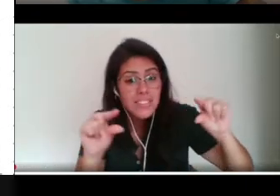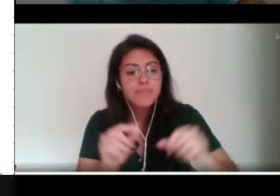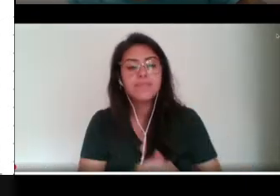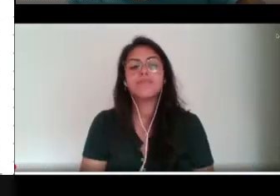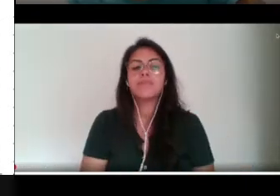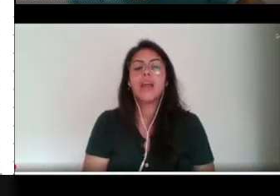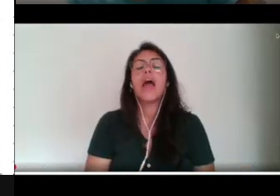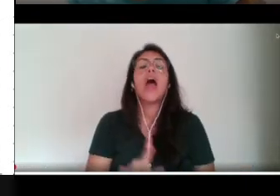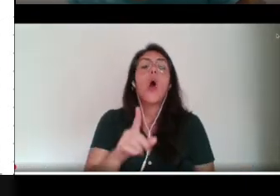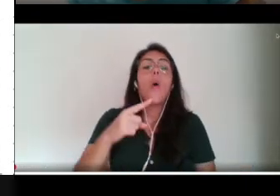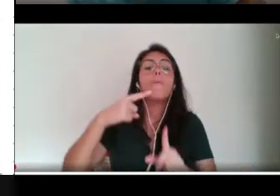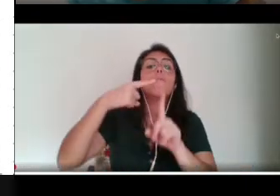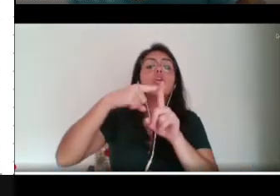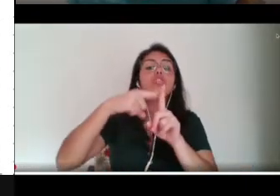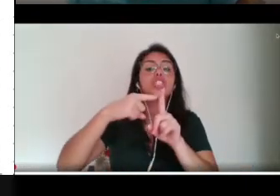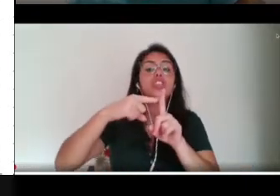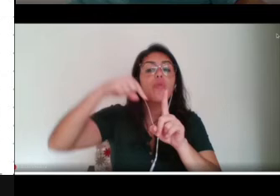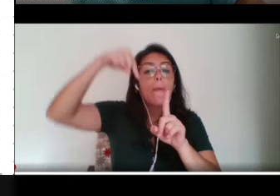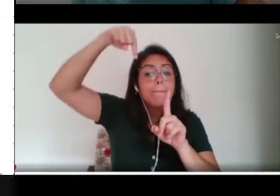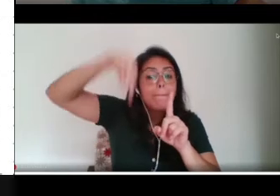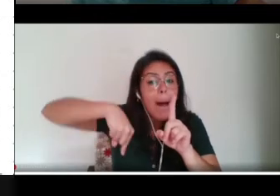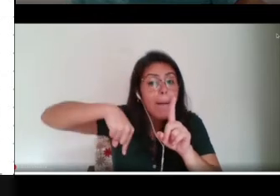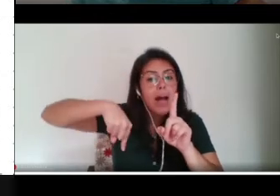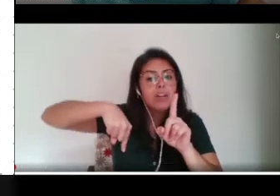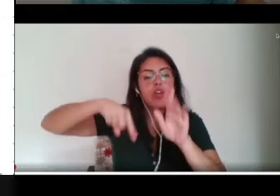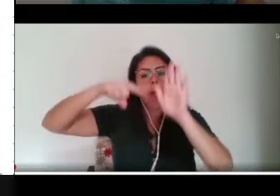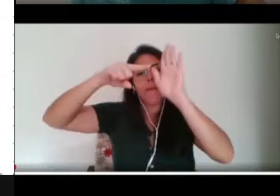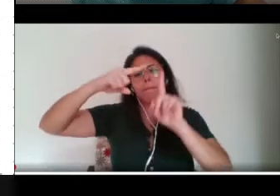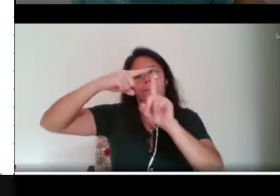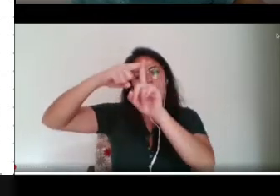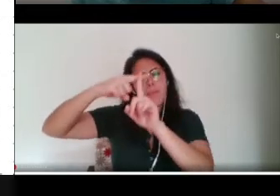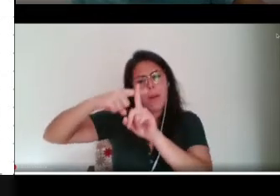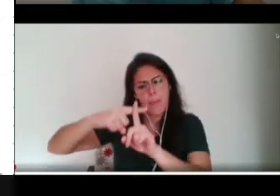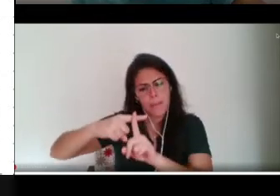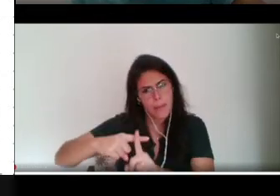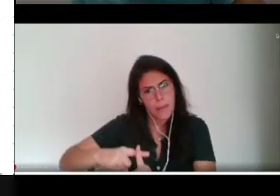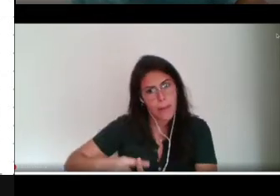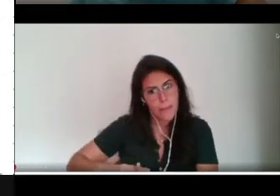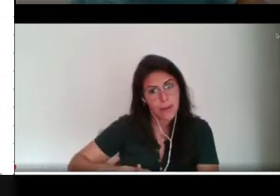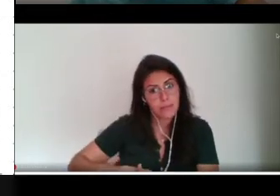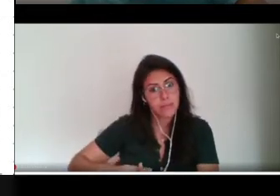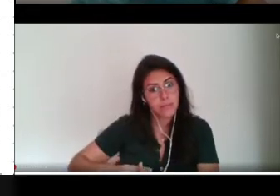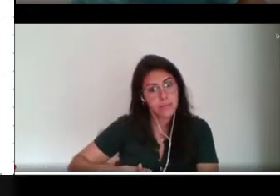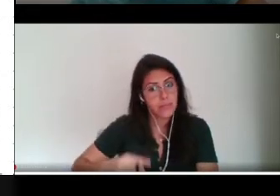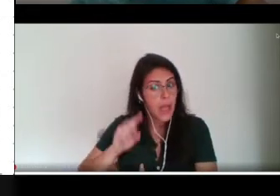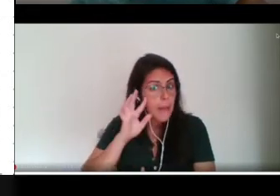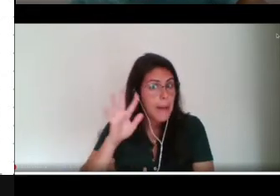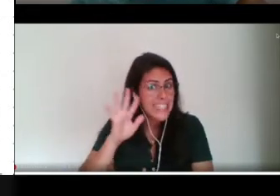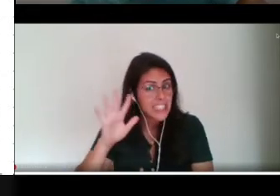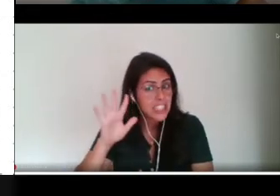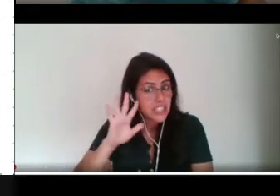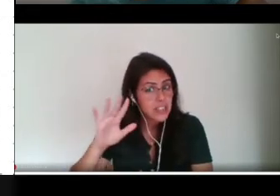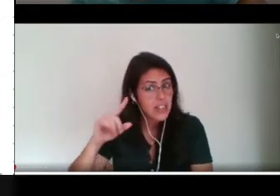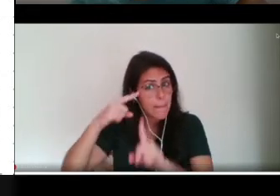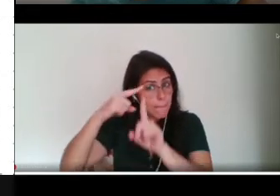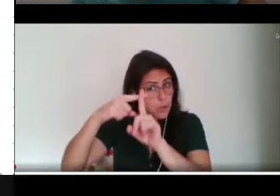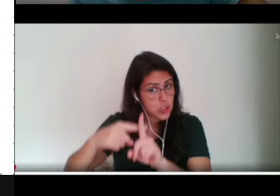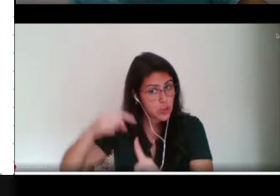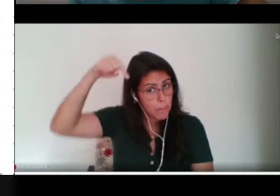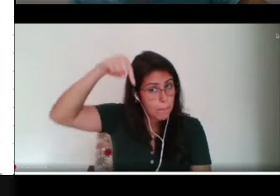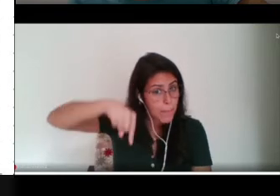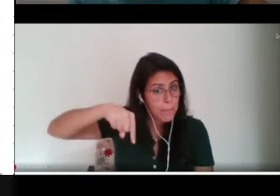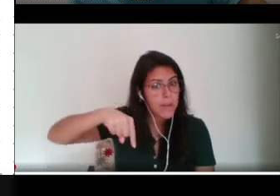para baixo. Esse é o meu Y, certo? Então, aqui, a aceleração, ela teria que